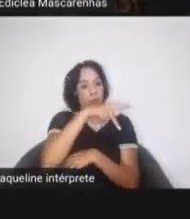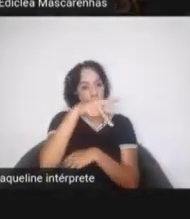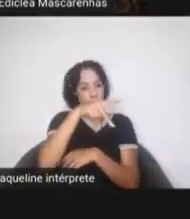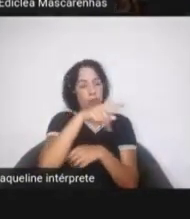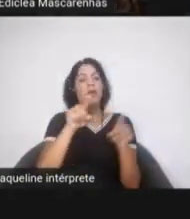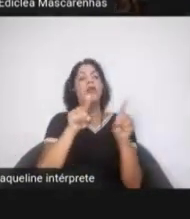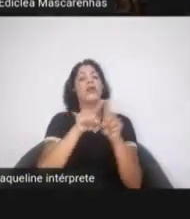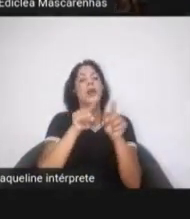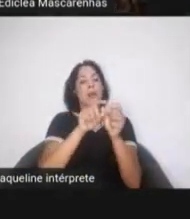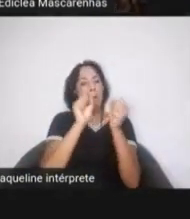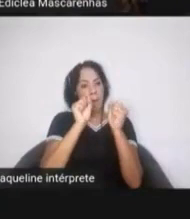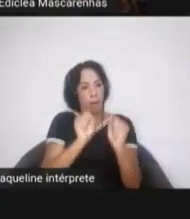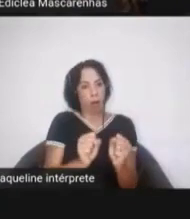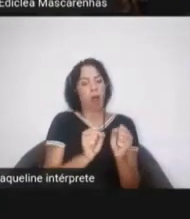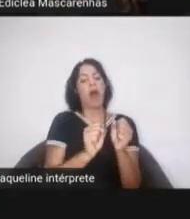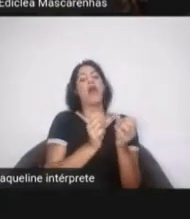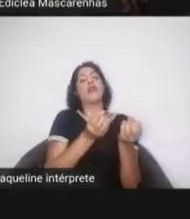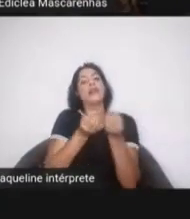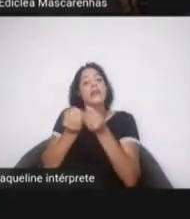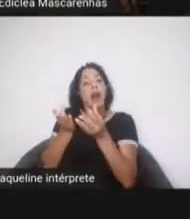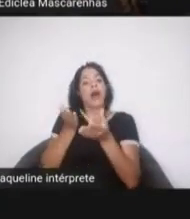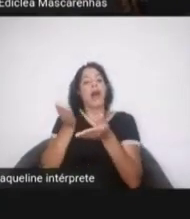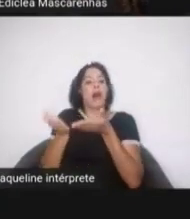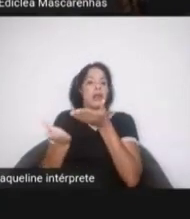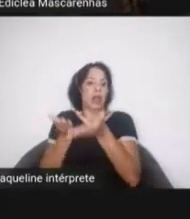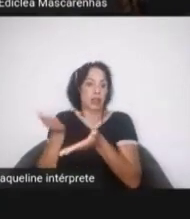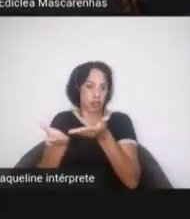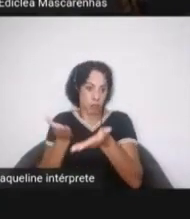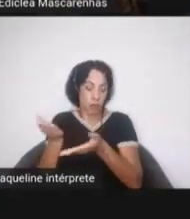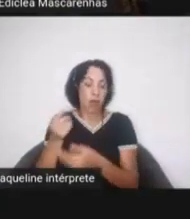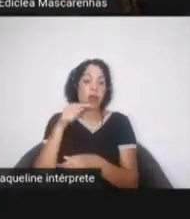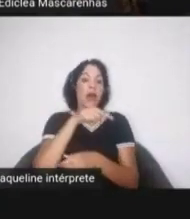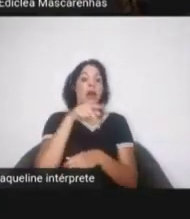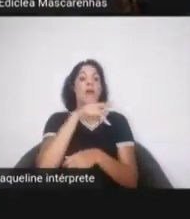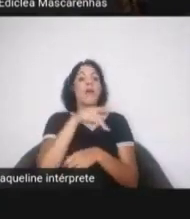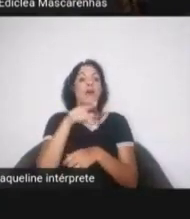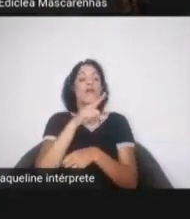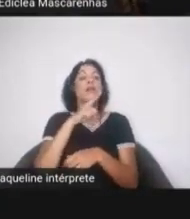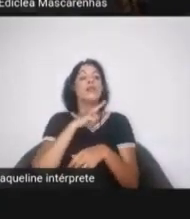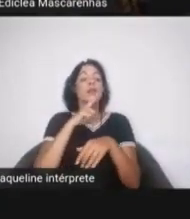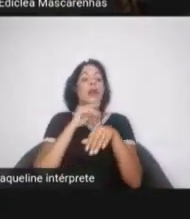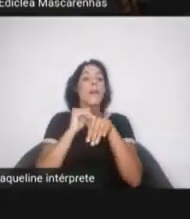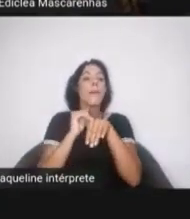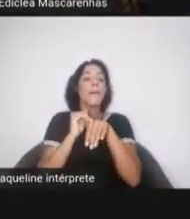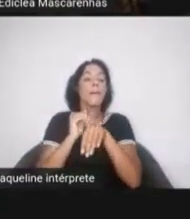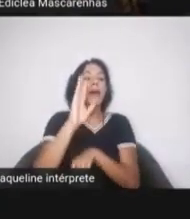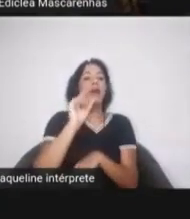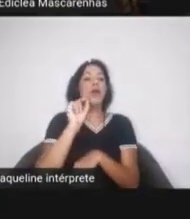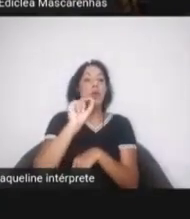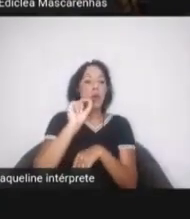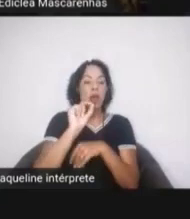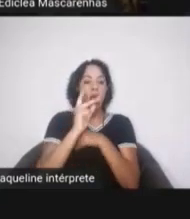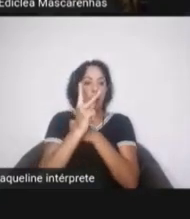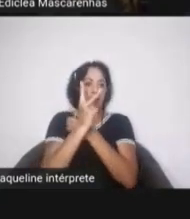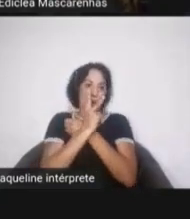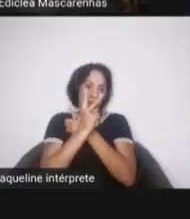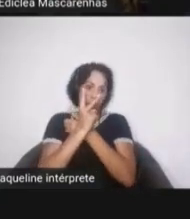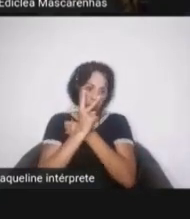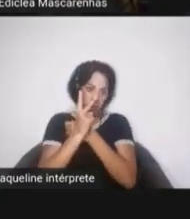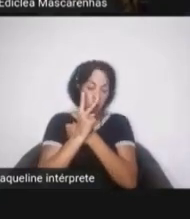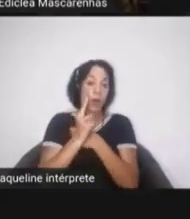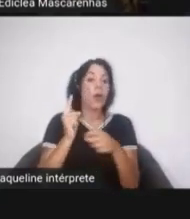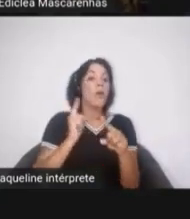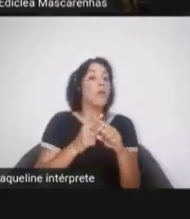levar o atendimento. E aí, ele tem um respaldo maior ainda, ele se resguarda maior ainda, porque ele